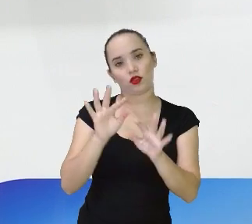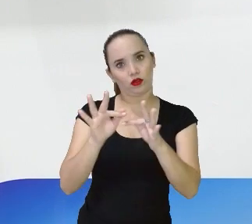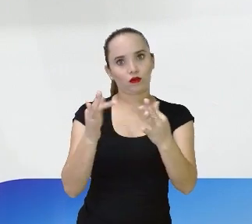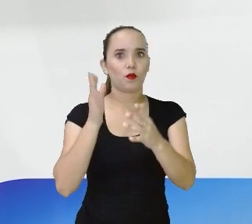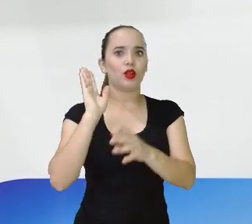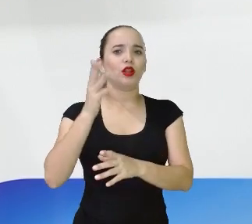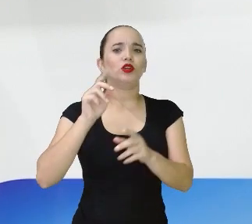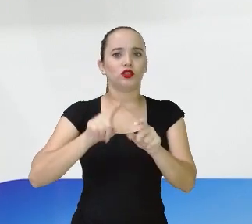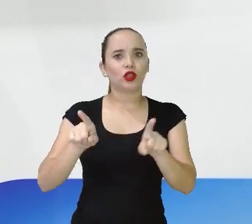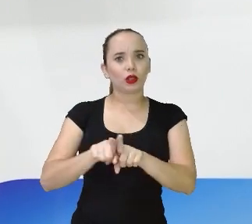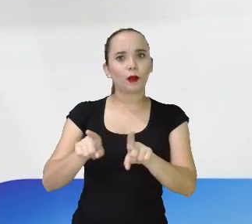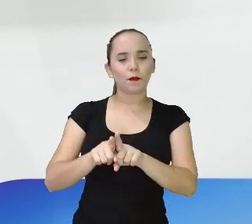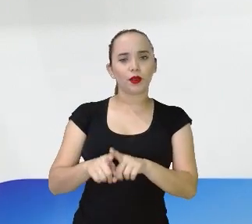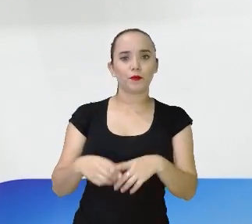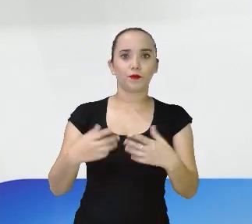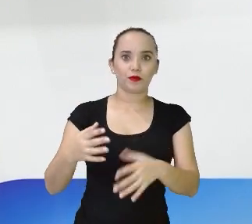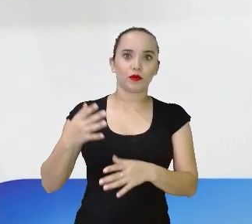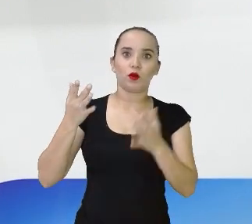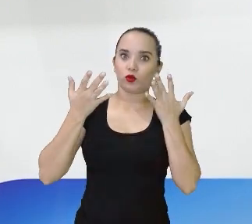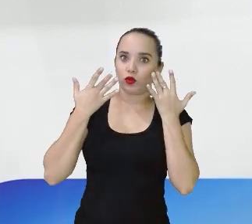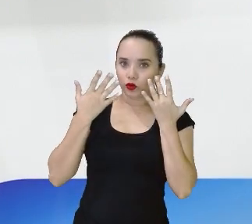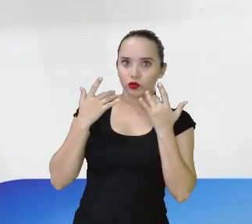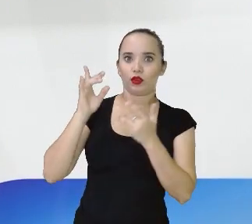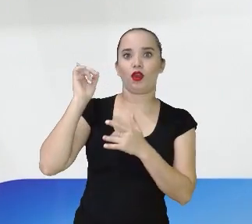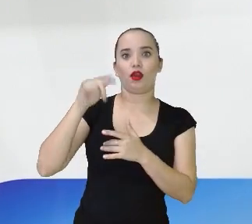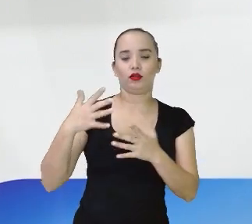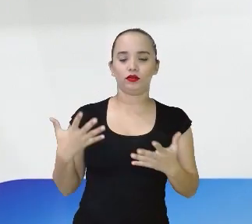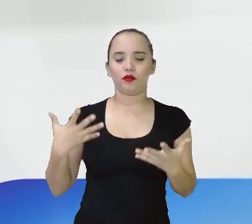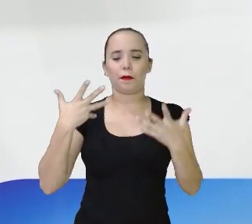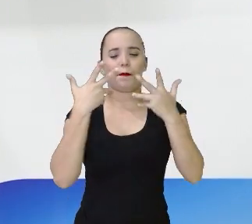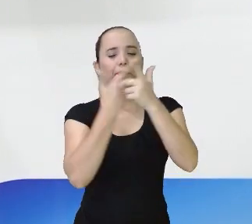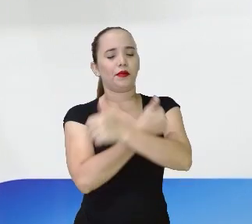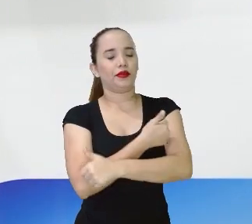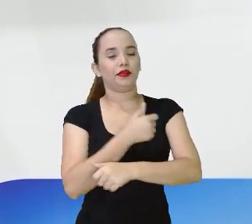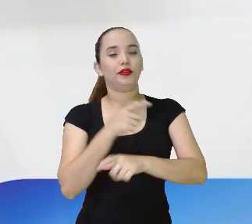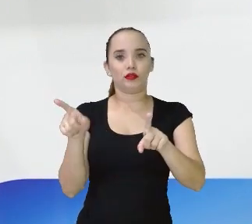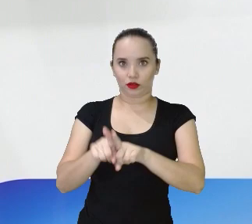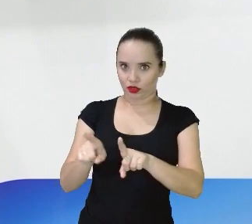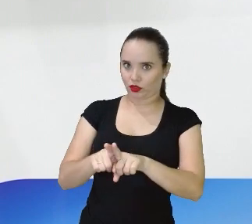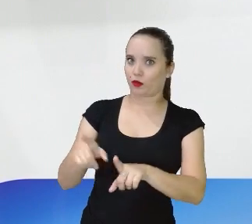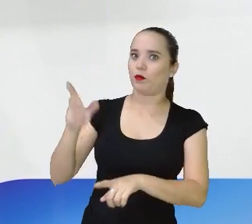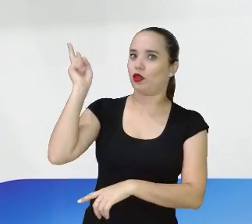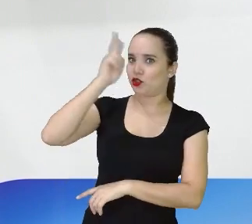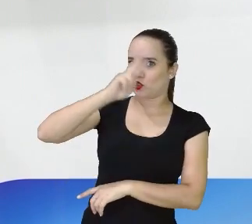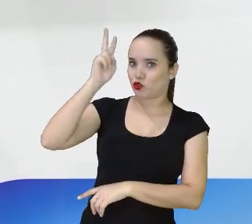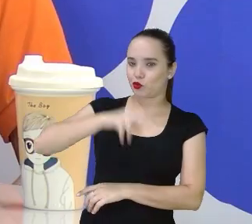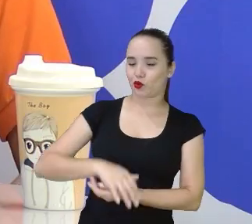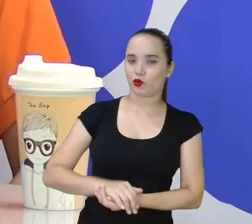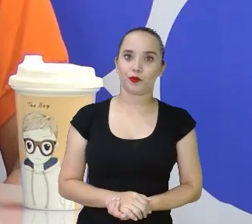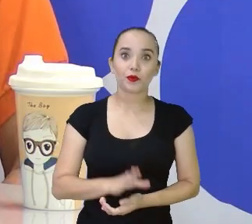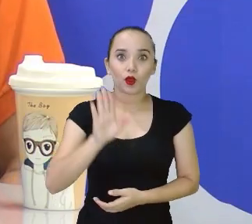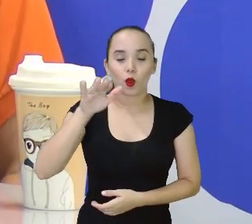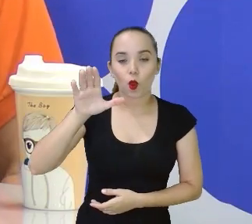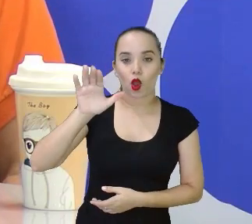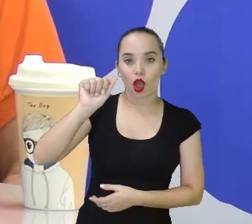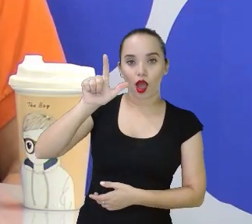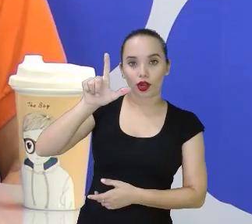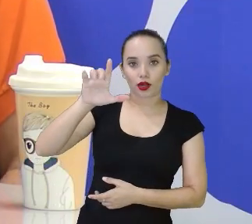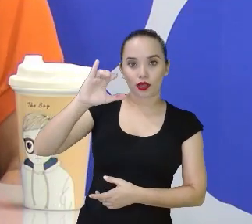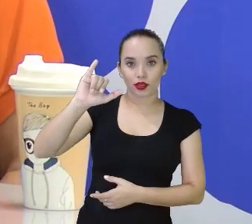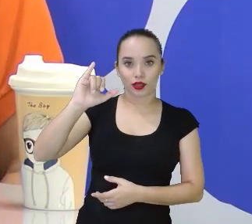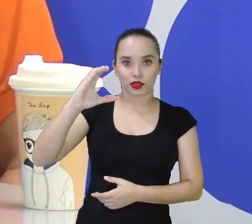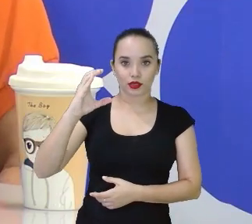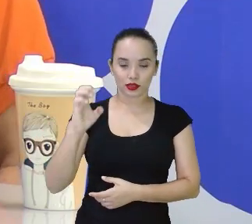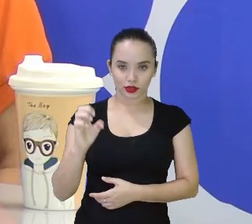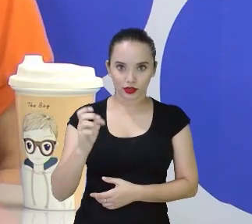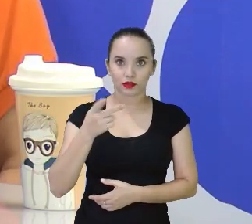com vocês. E o Teatro Santa Isabel é um teatro muito bonito e cheio de histórias. Alice, olha, Mauricéia, disse aqui que a mãe